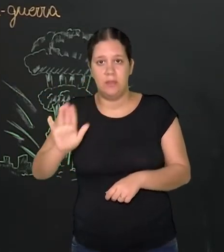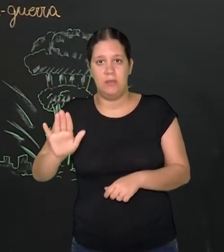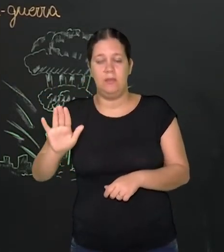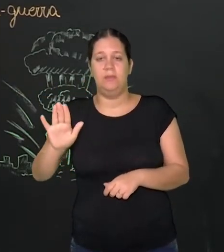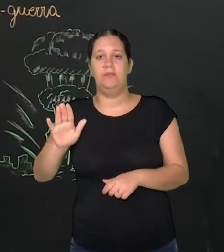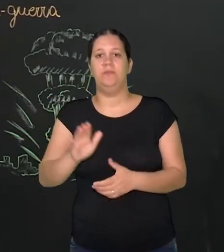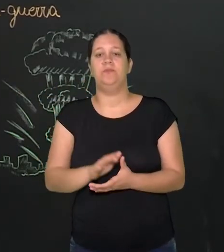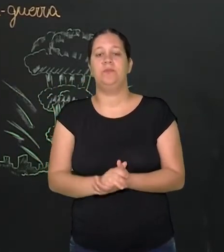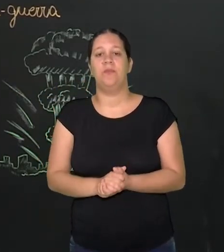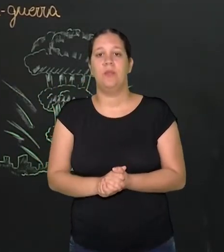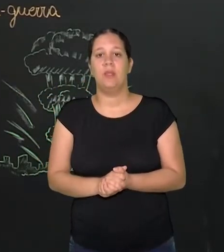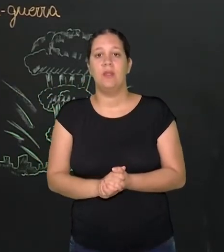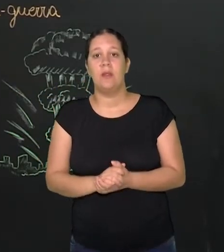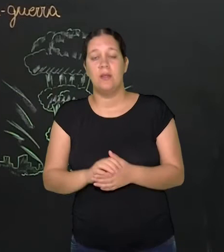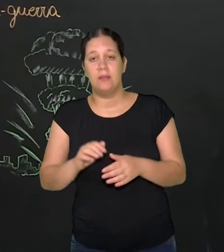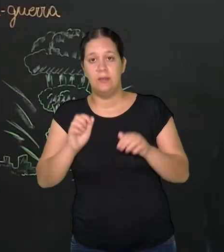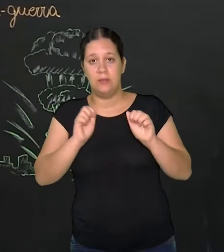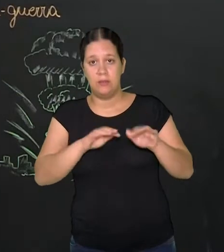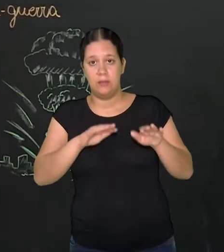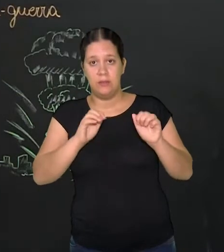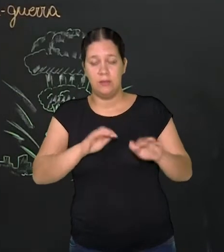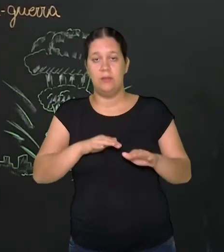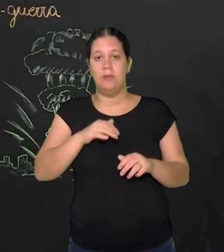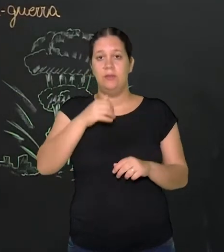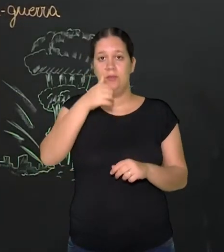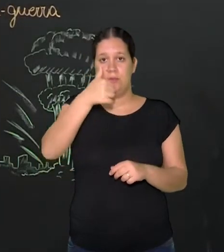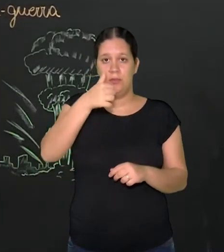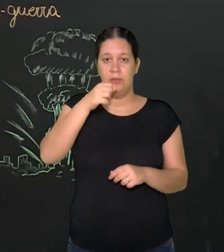ganharam força. Em setembro de